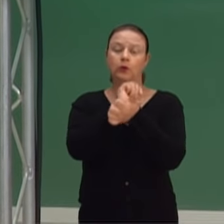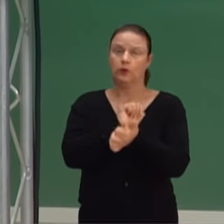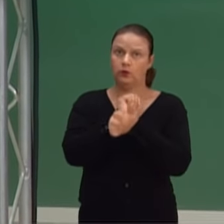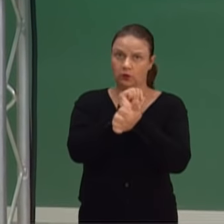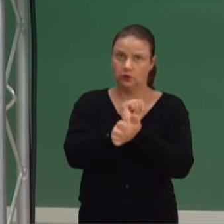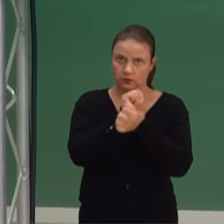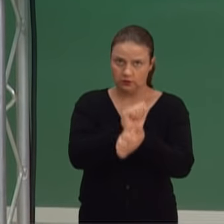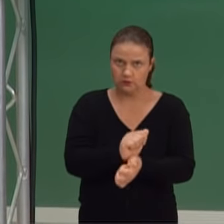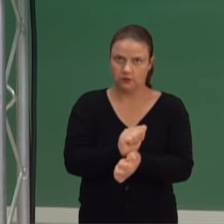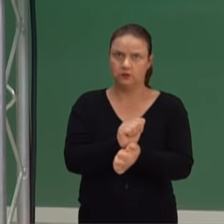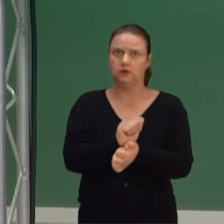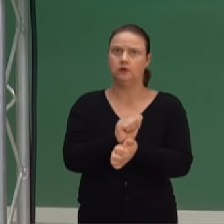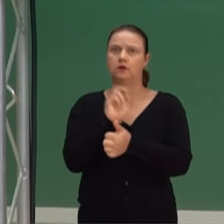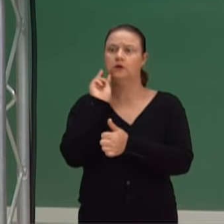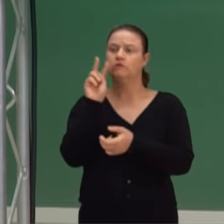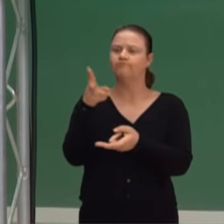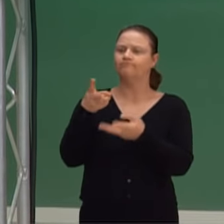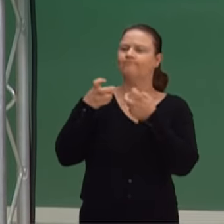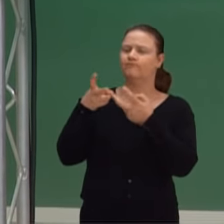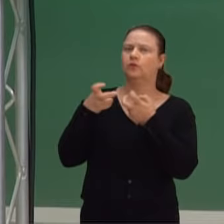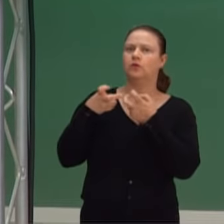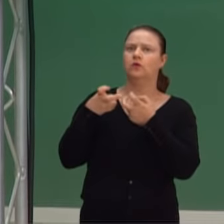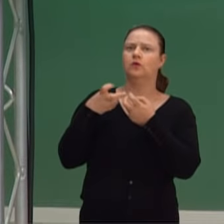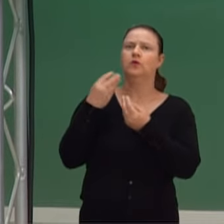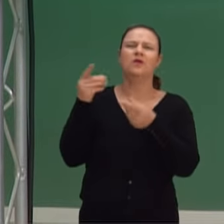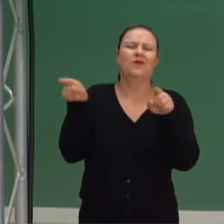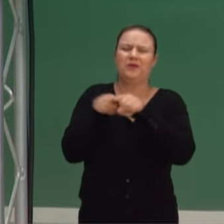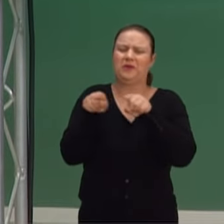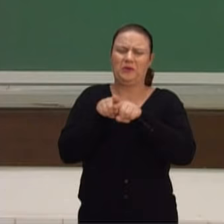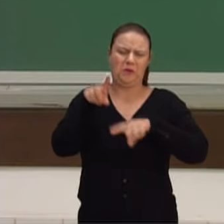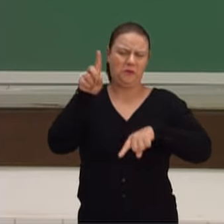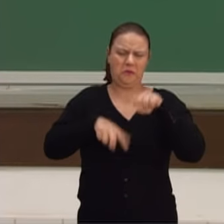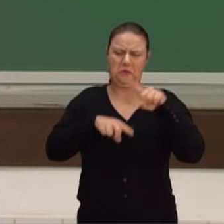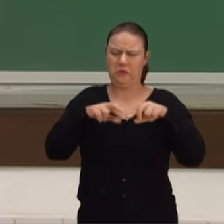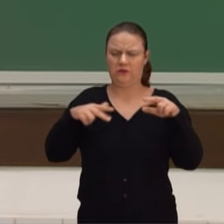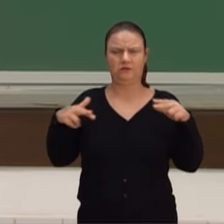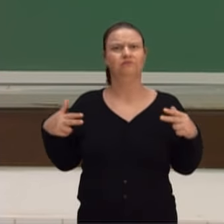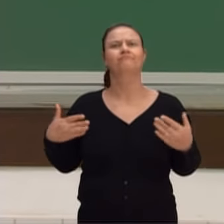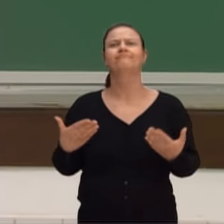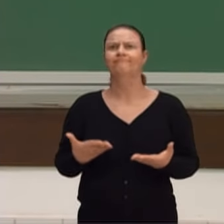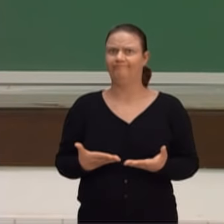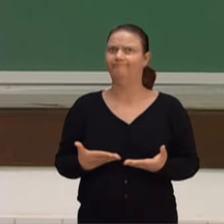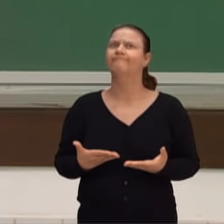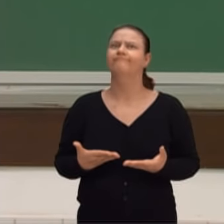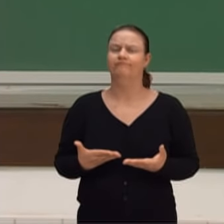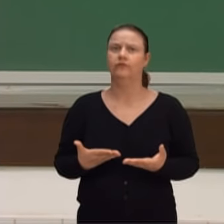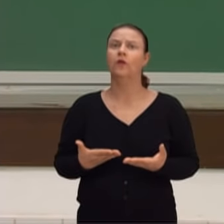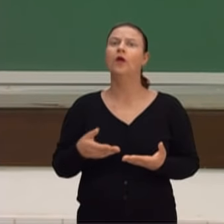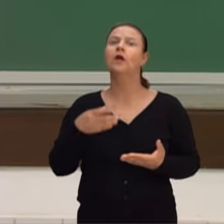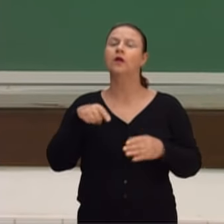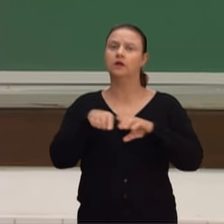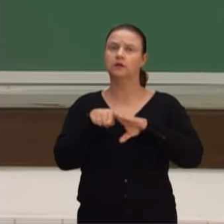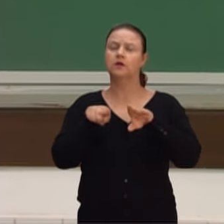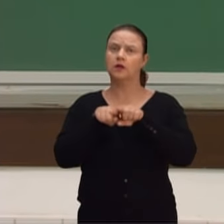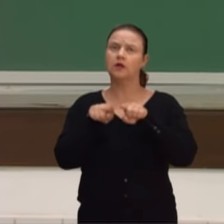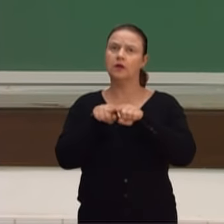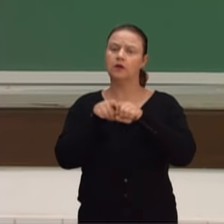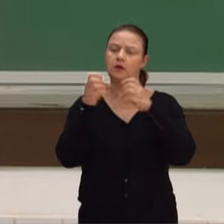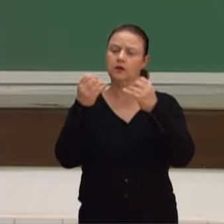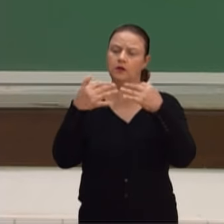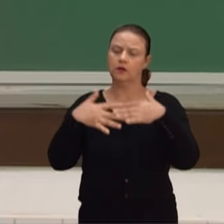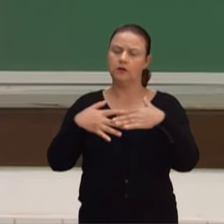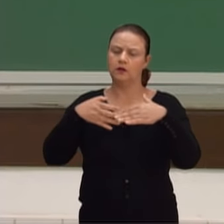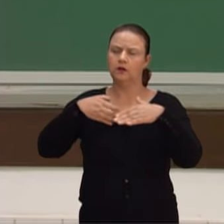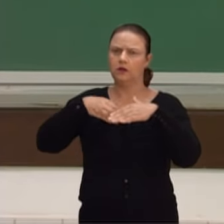escravo sendo visto como mercadoria. Na segunda estrofe, ele está falando sobre o lucro do tráfico